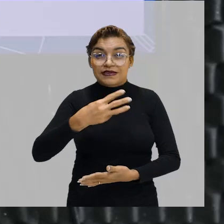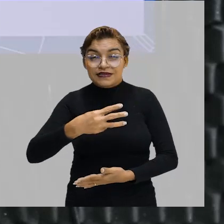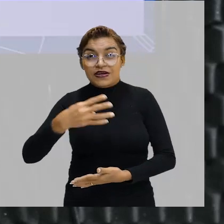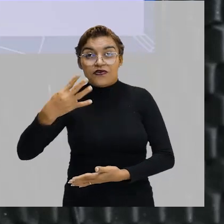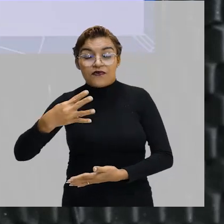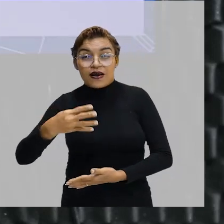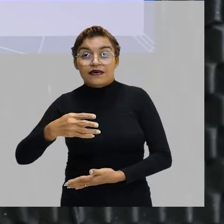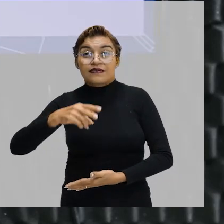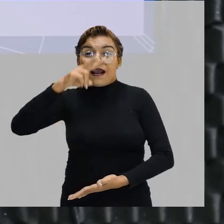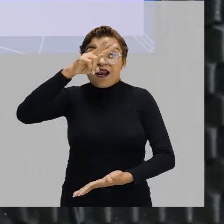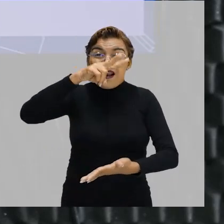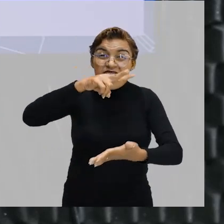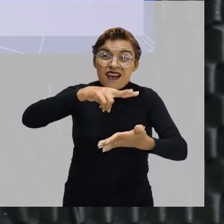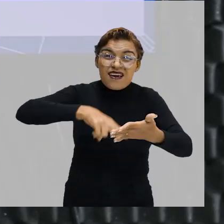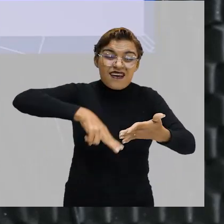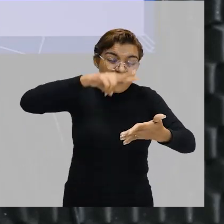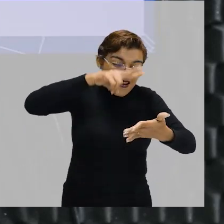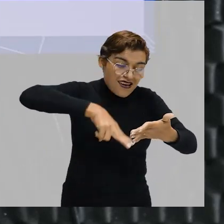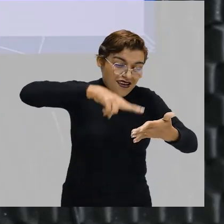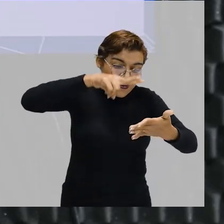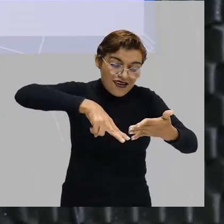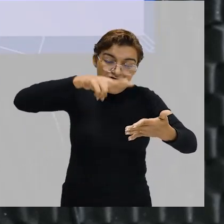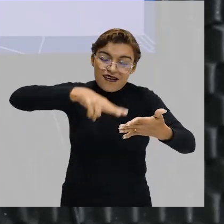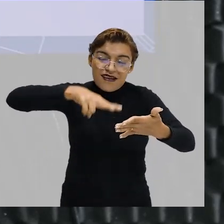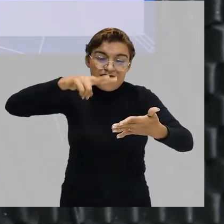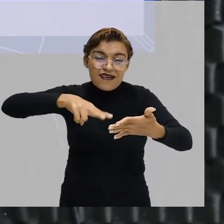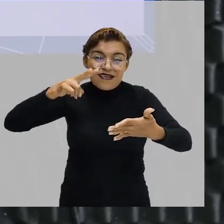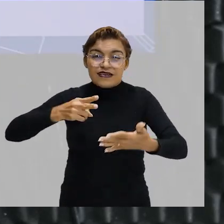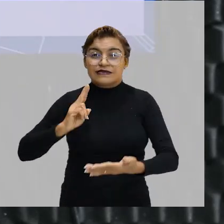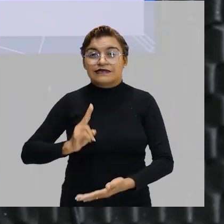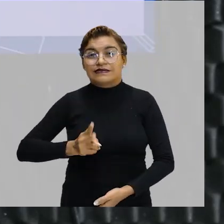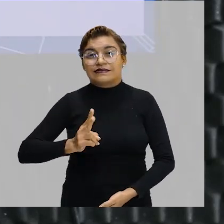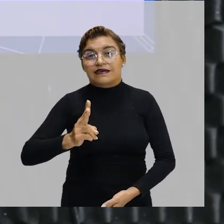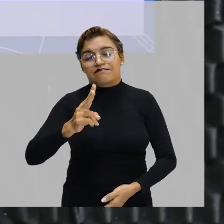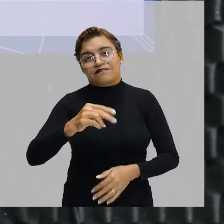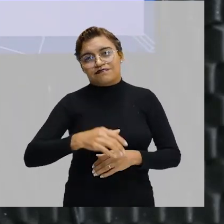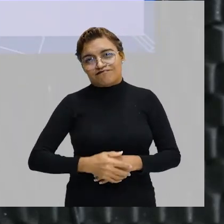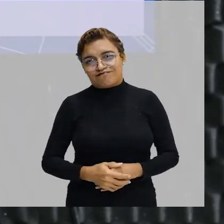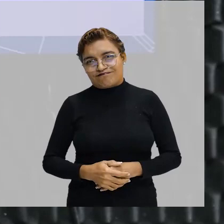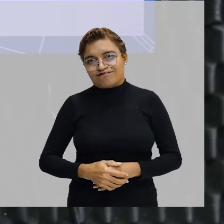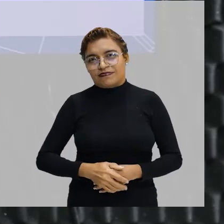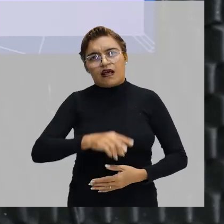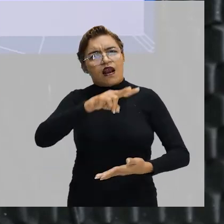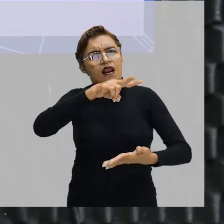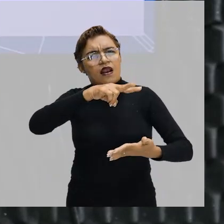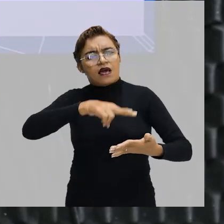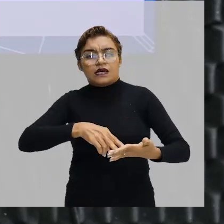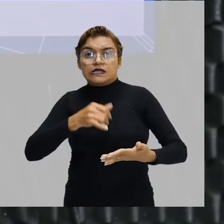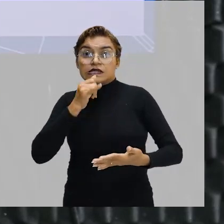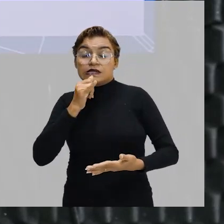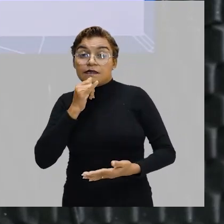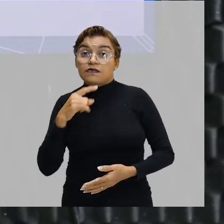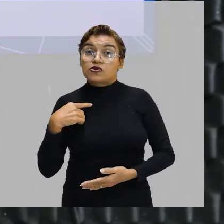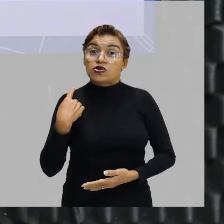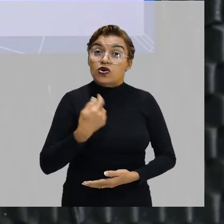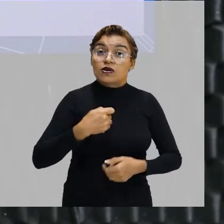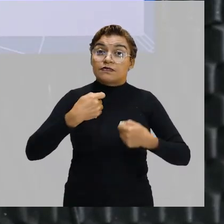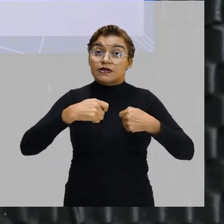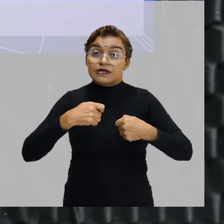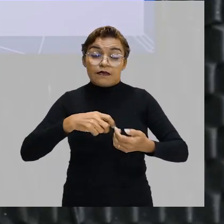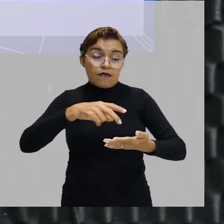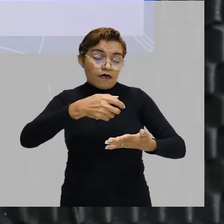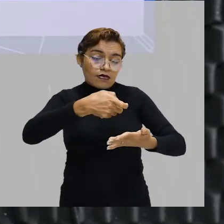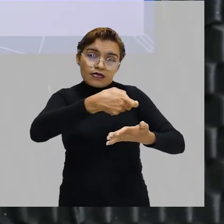ler tudo. E quinto, você tem que ter uma vida de leitura. Gostaram? Nós lidamos com texto o tempo todo, gente. A